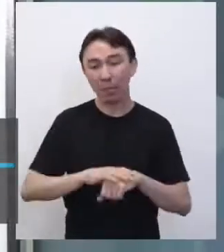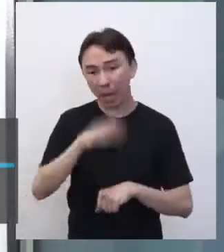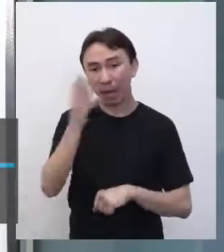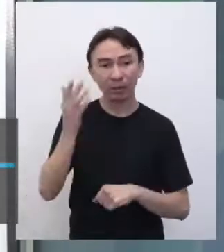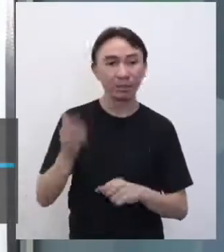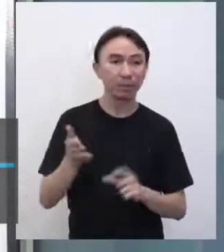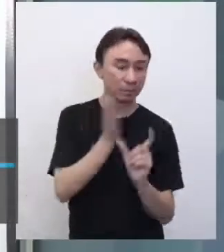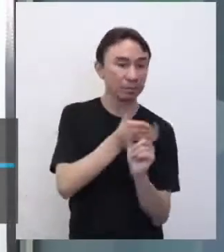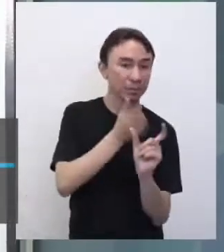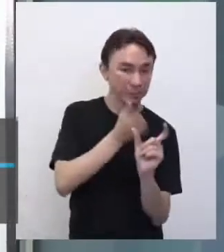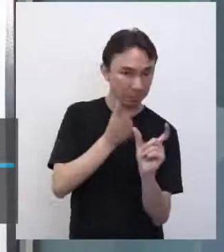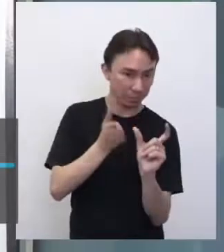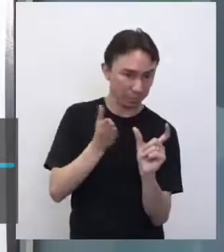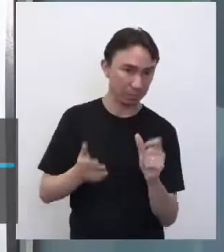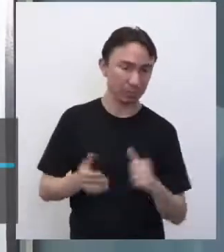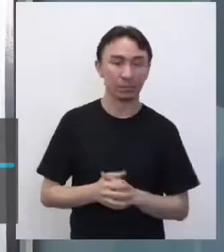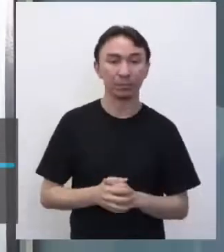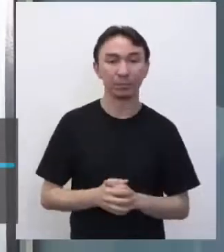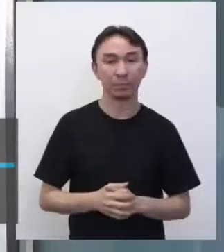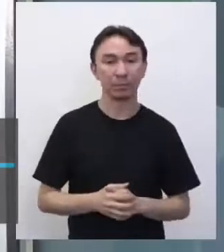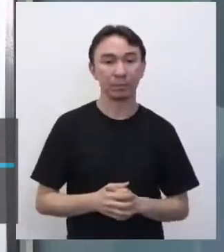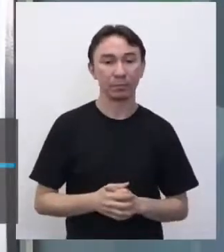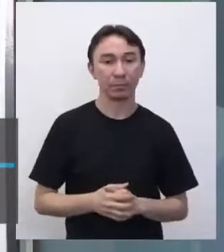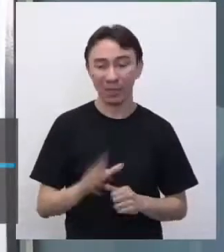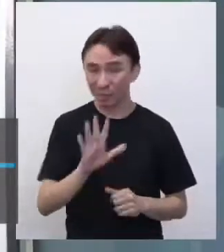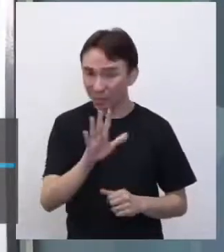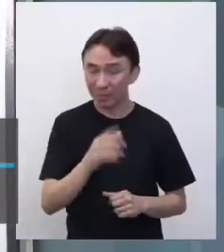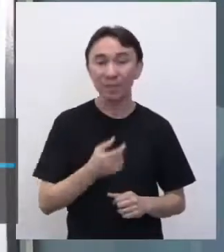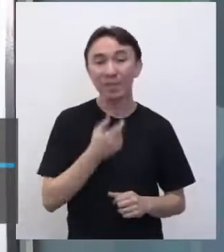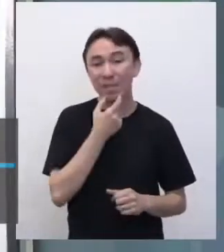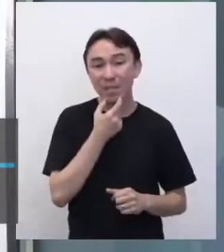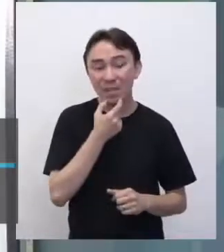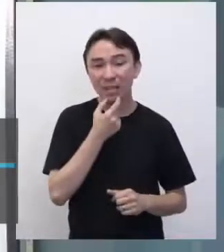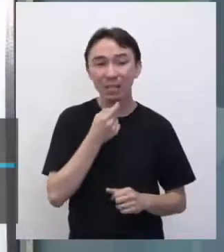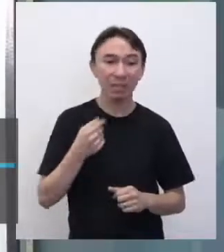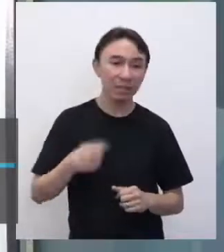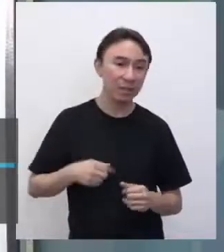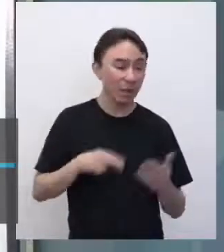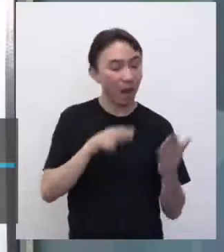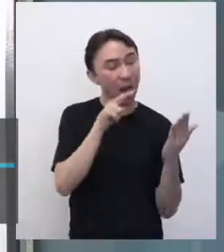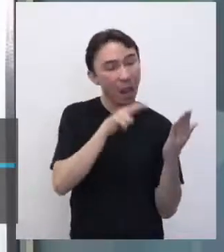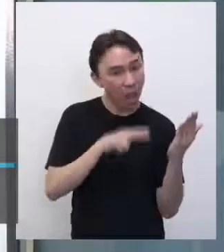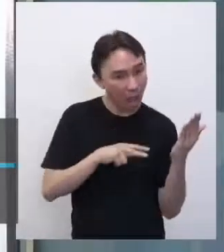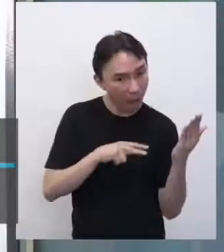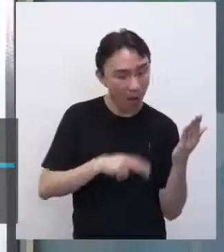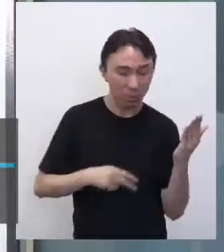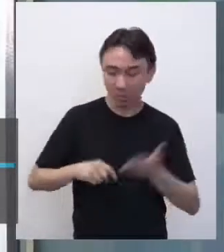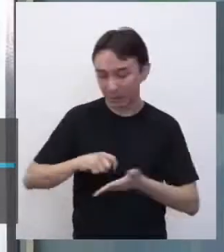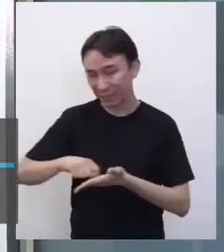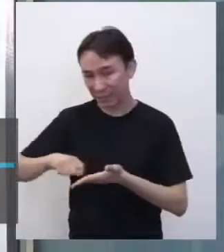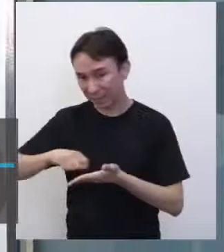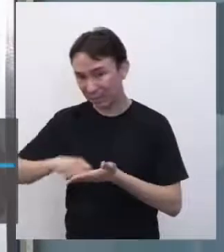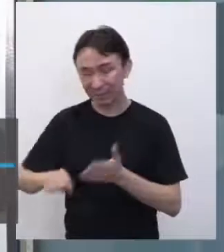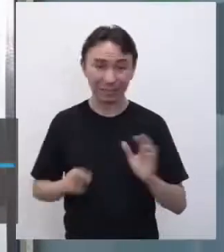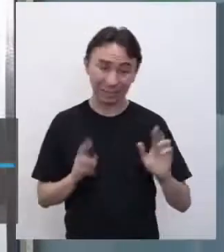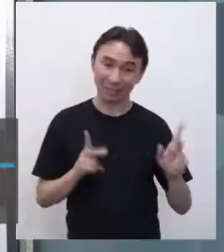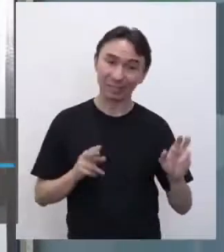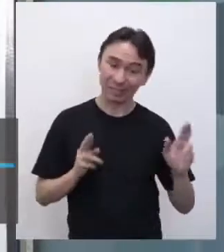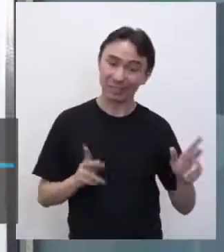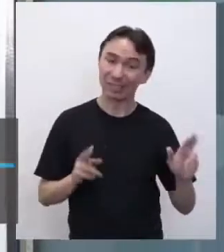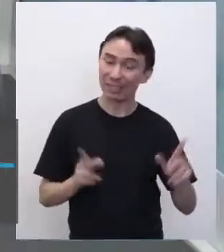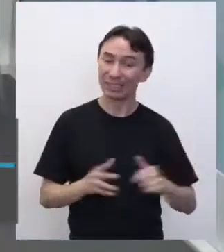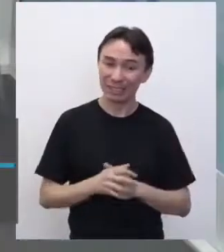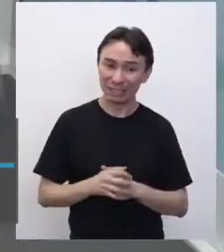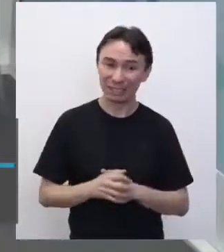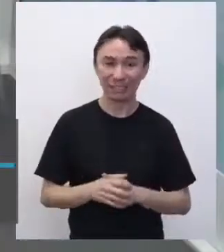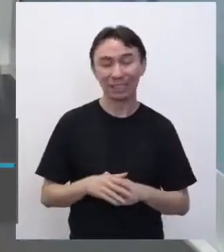mais sílabas ali. Tudo bem? É que em inglês a gente sabe que eu leio de um jeito, escrevo de outro, fica mais complicadinho. Aí quando tem